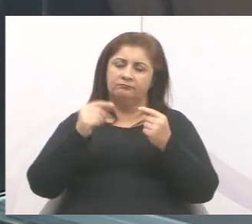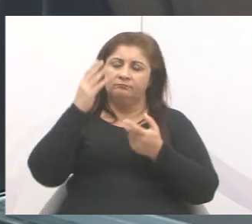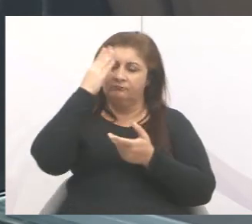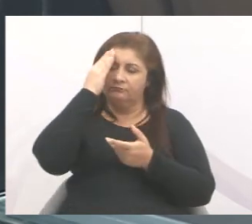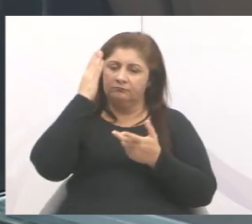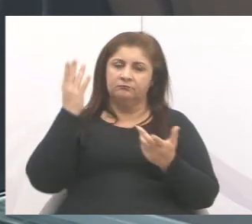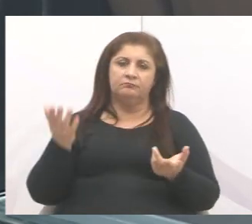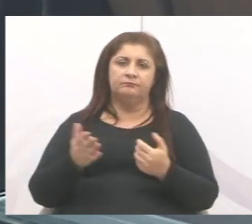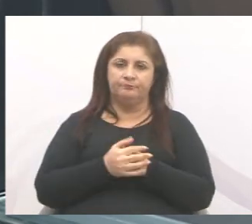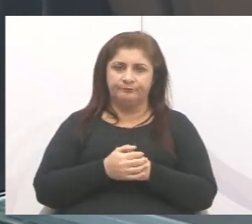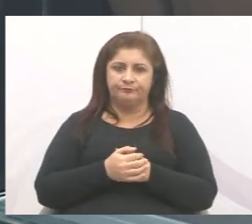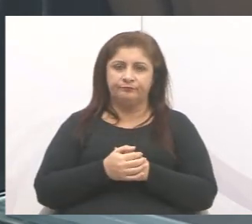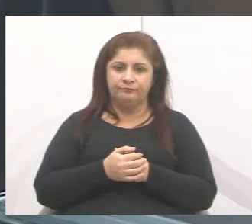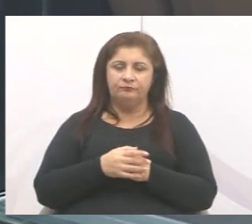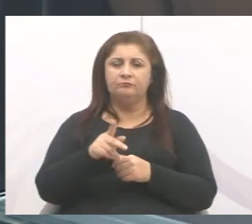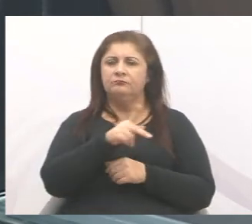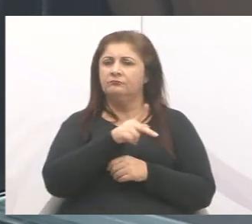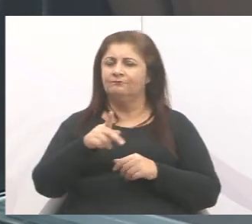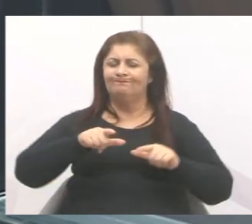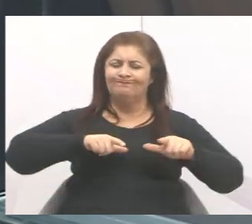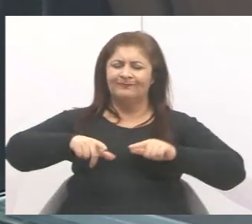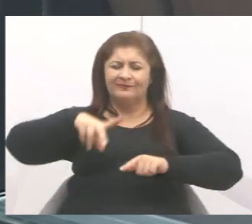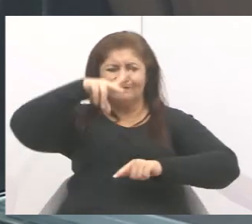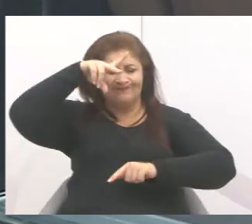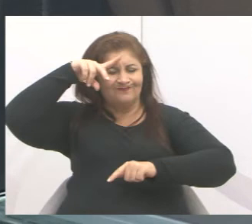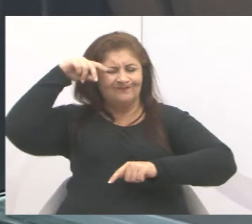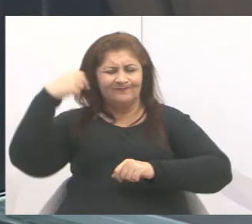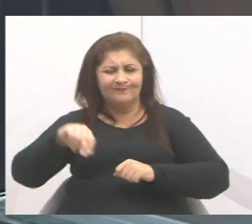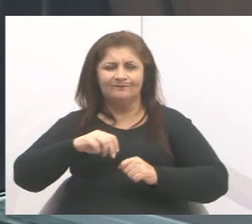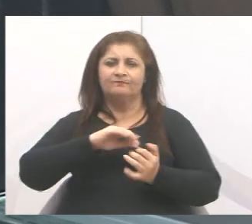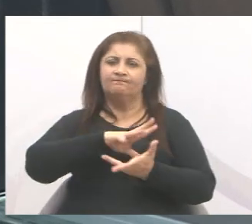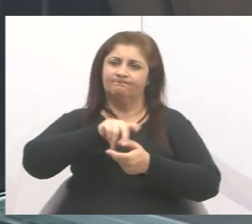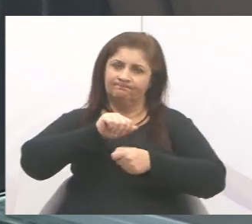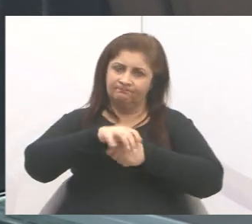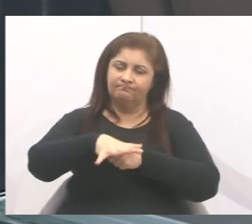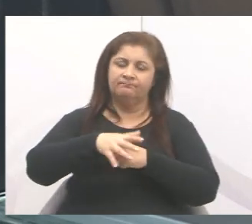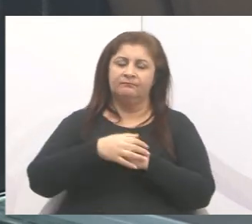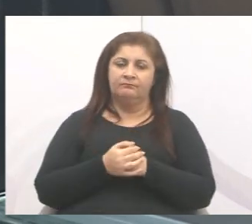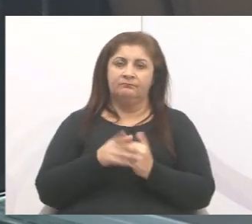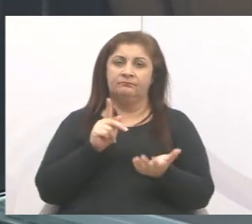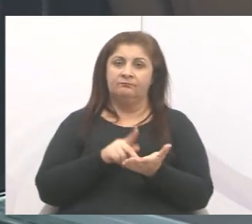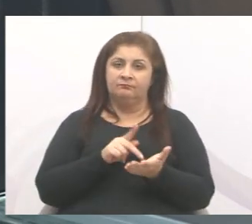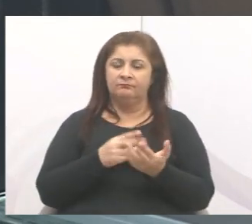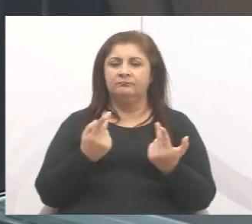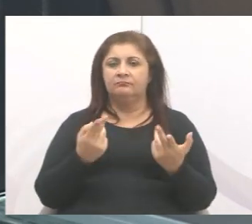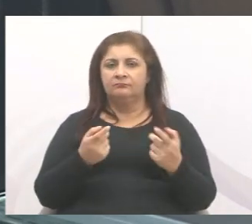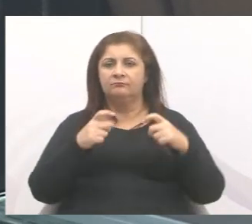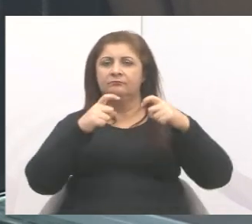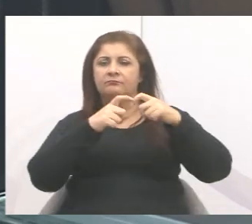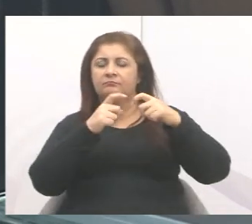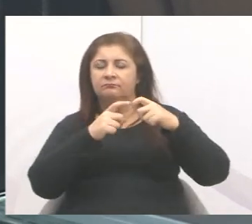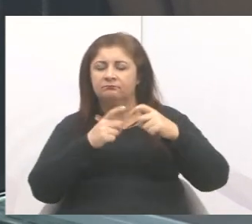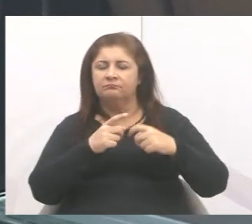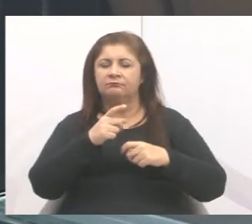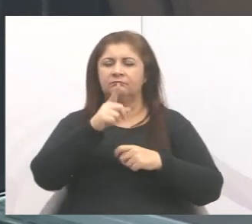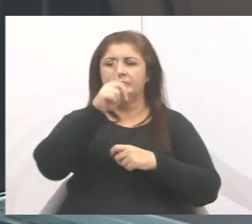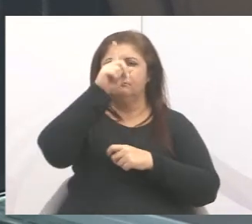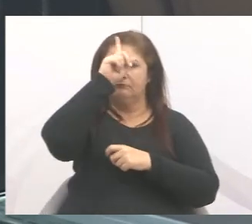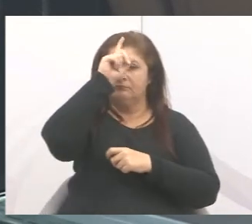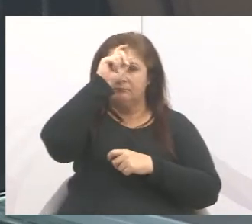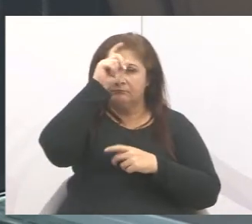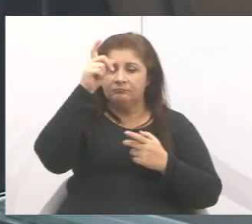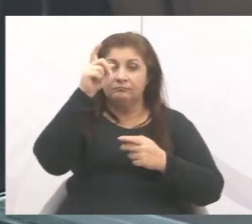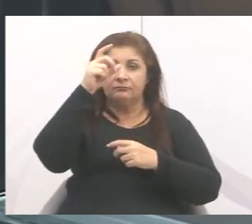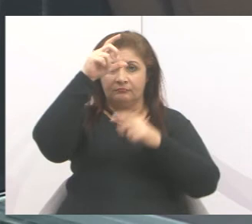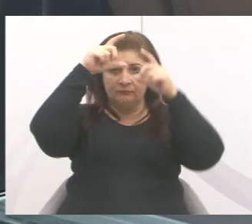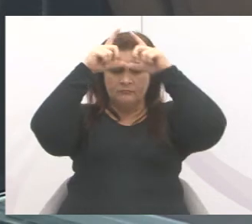afirmou, o quanto eles trabalharam durante a pandemia. Realmente, assim como os médicos, assim como os enfermeiros, assim